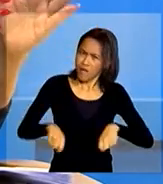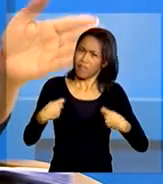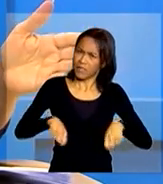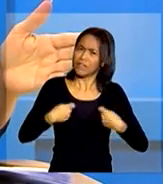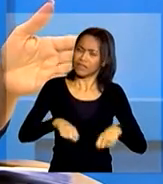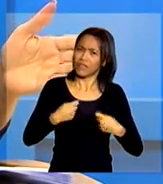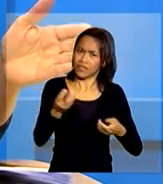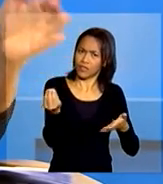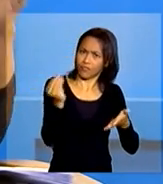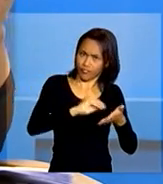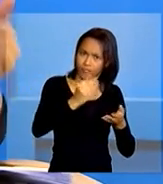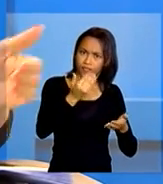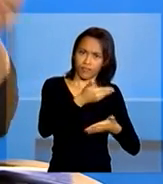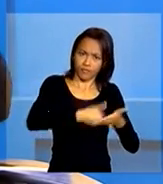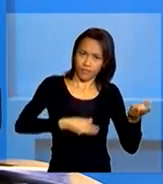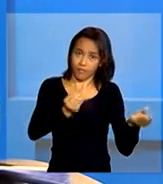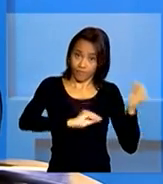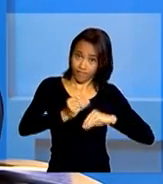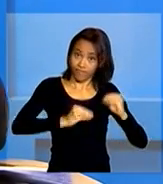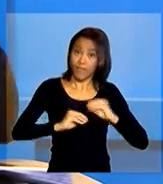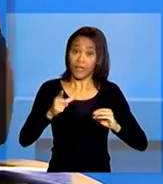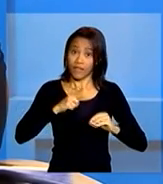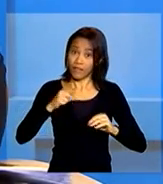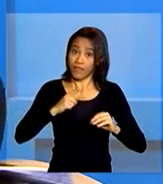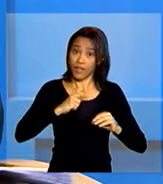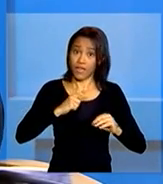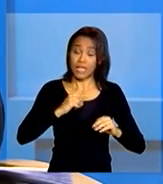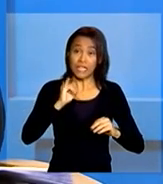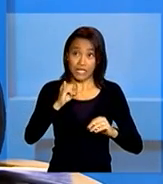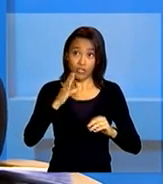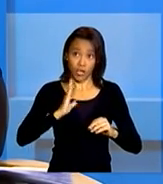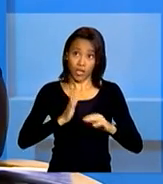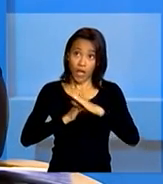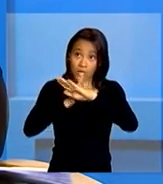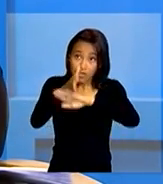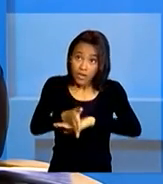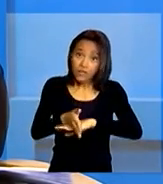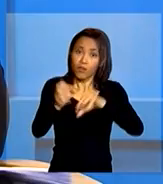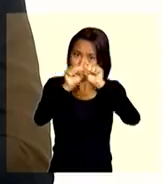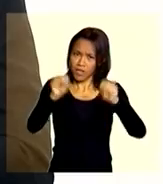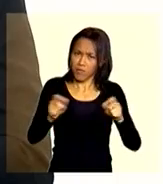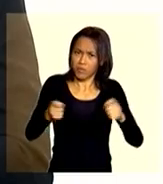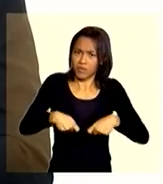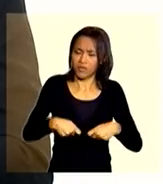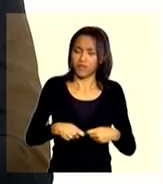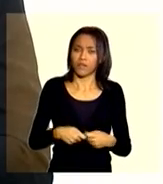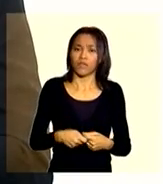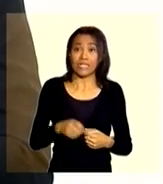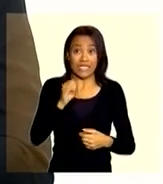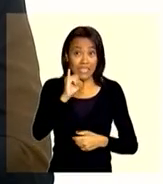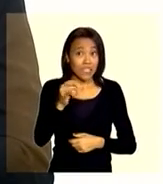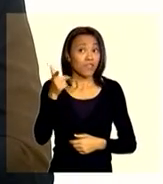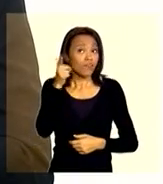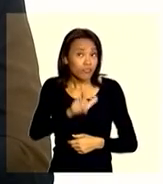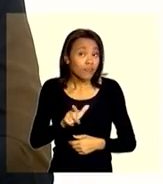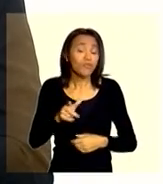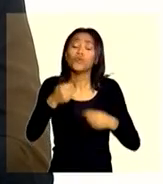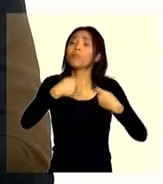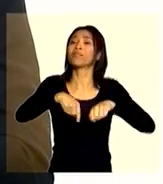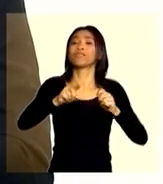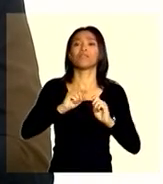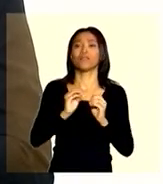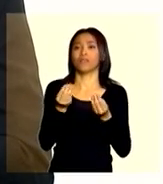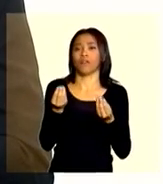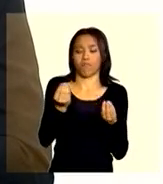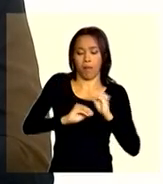uma pessoa no C suas que ela tem acesso ao sistema se ela já tem acesso se ela já tem acesso não é necessário Basta